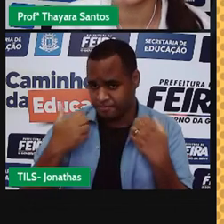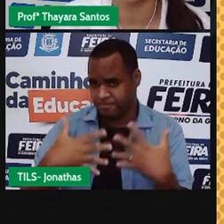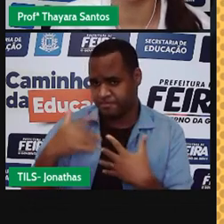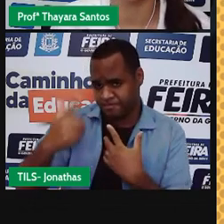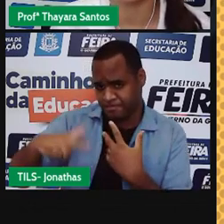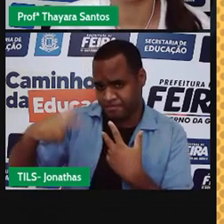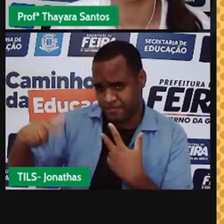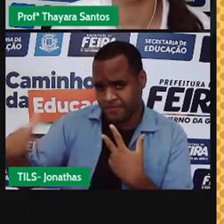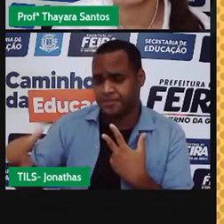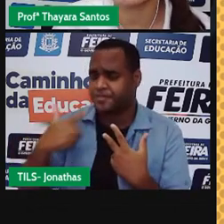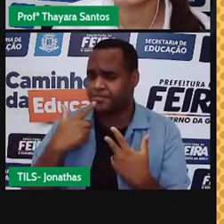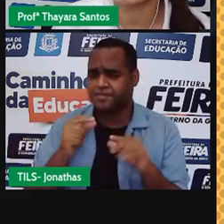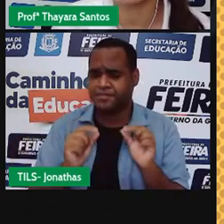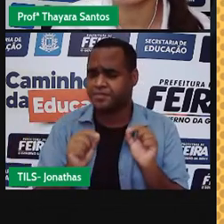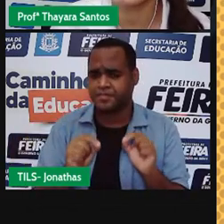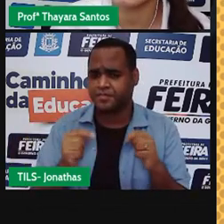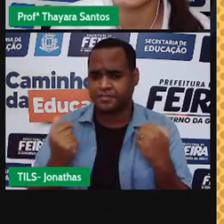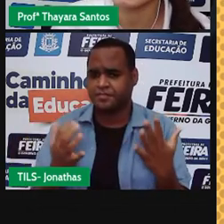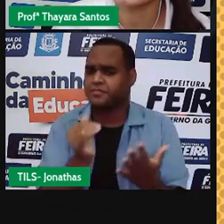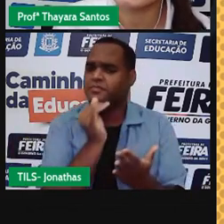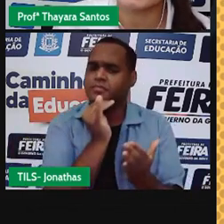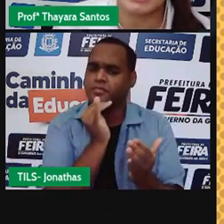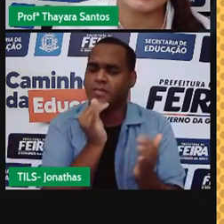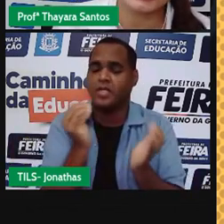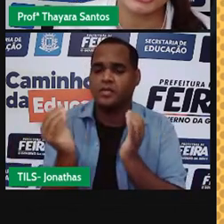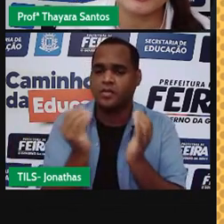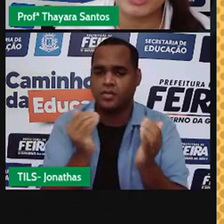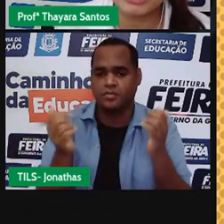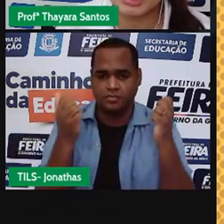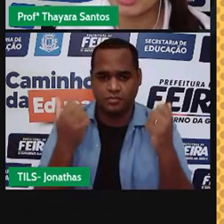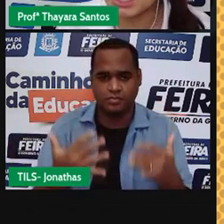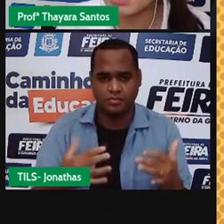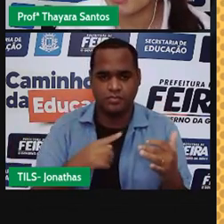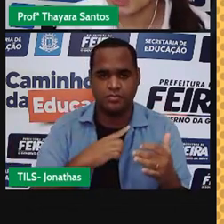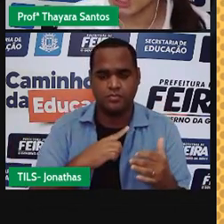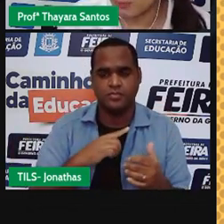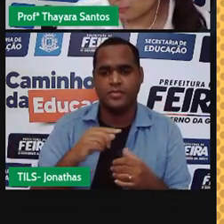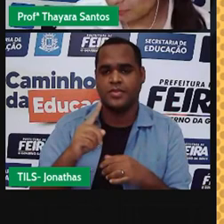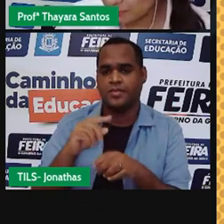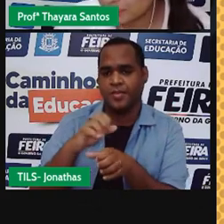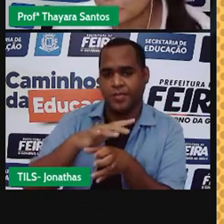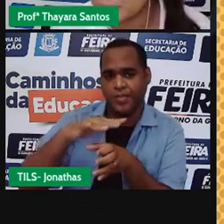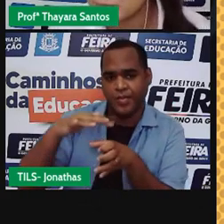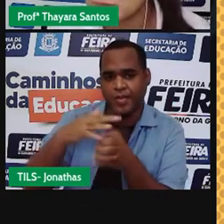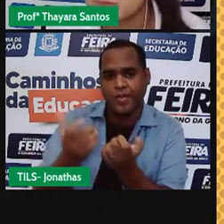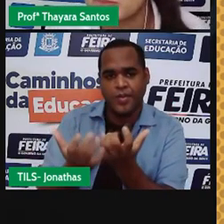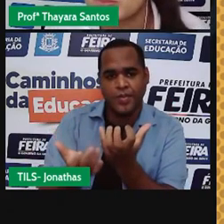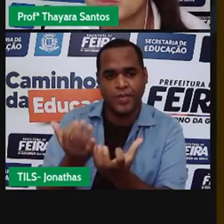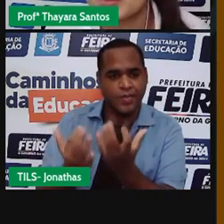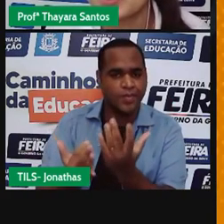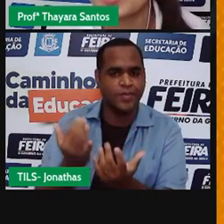elas. E a gente tem como exemplo a densidade e o ponto de ebulição aqui.